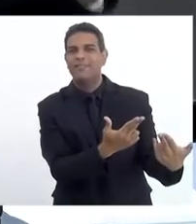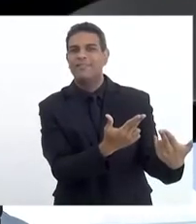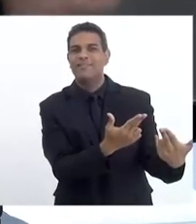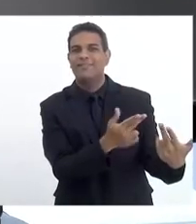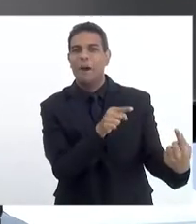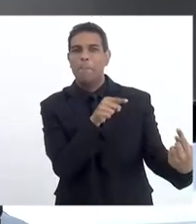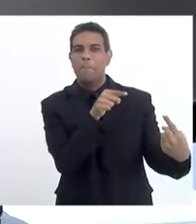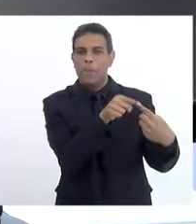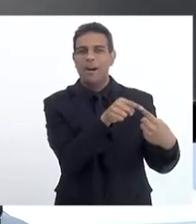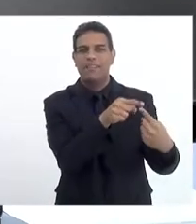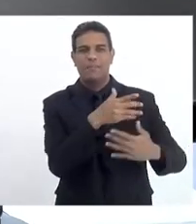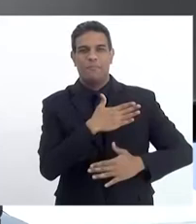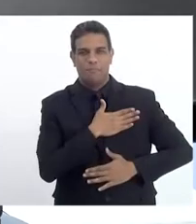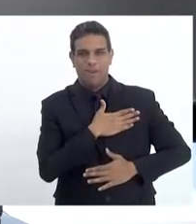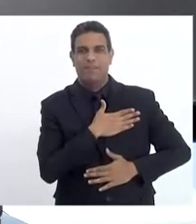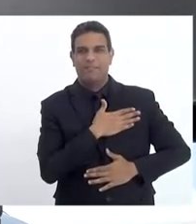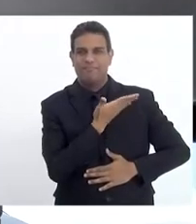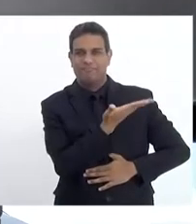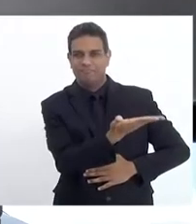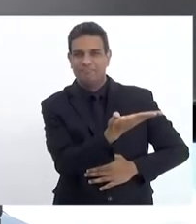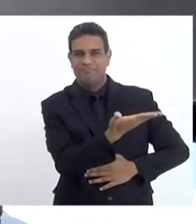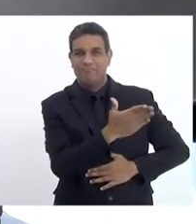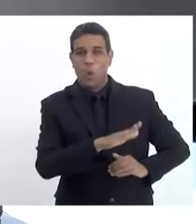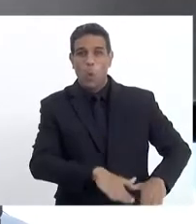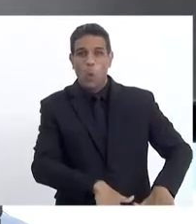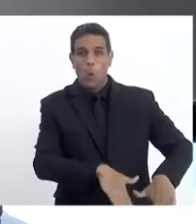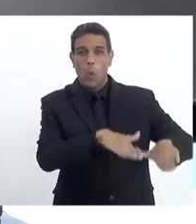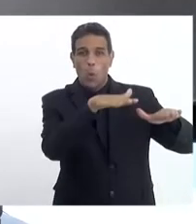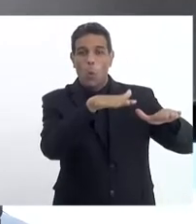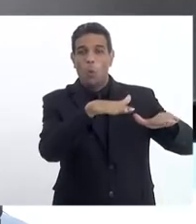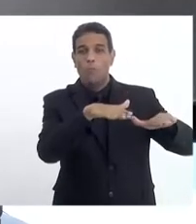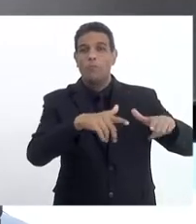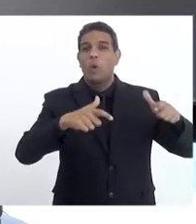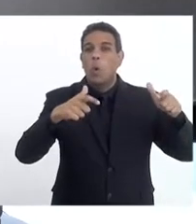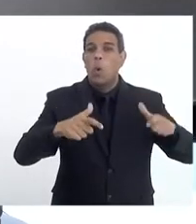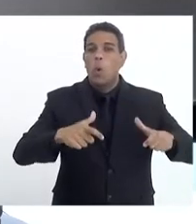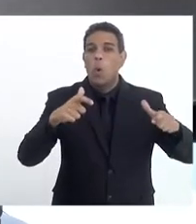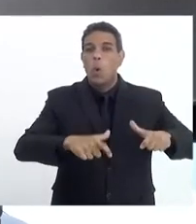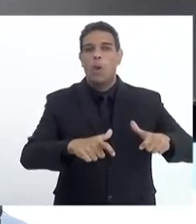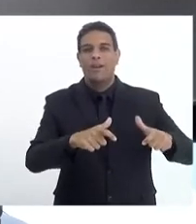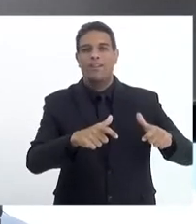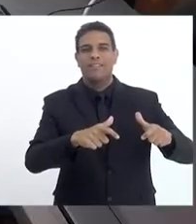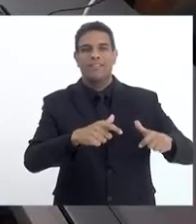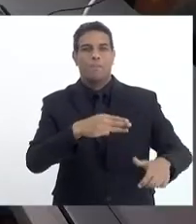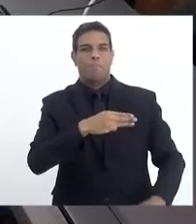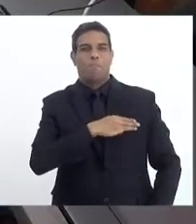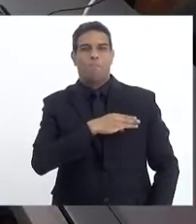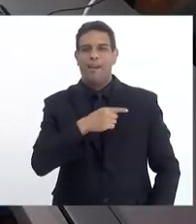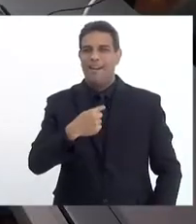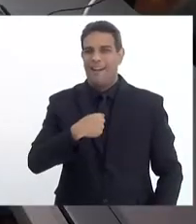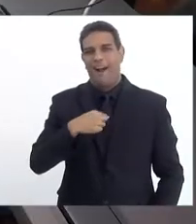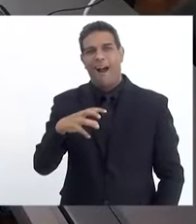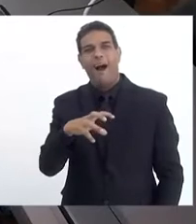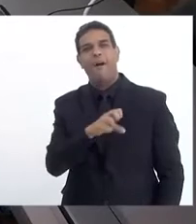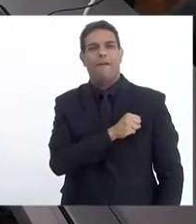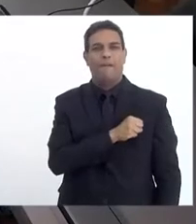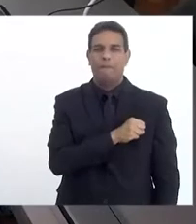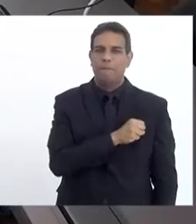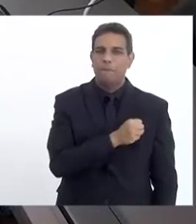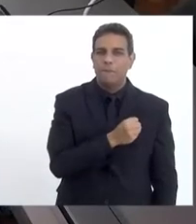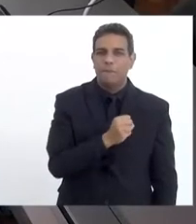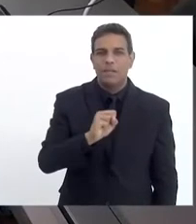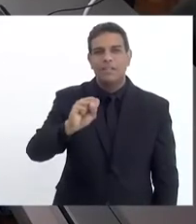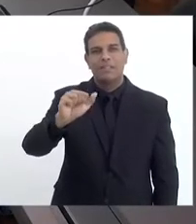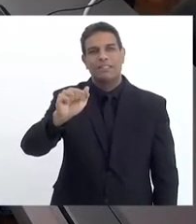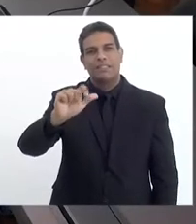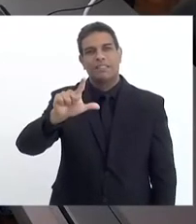que a minha origem é engenho de dentro, chave de ouro, pertinho de Madureira. Eu sou mangueirense, então sou verde rosa